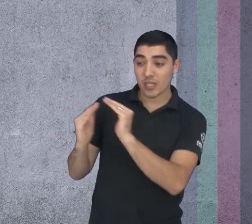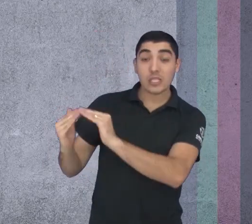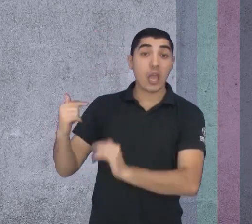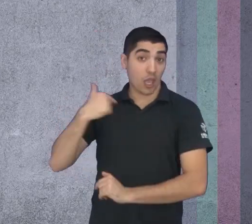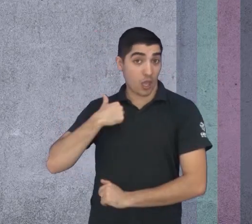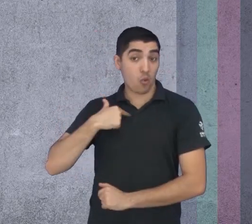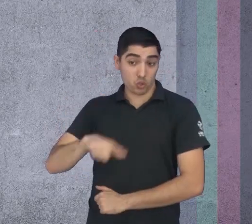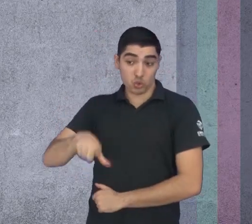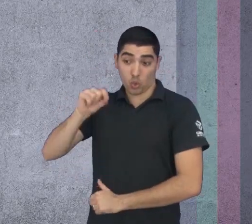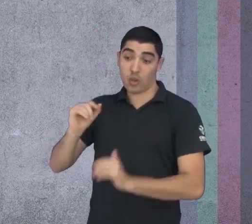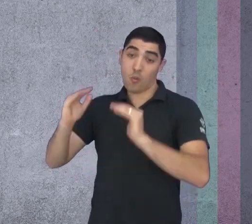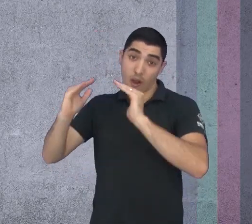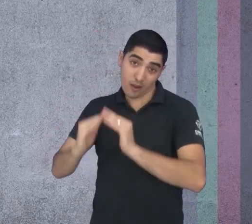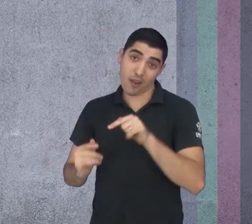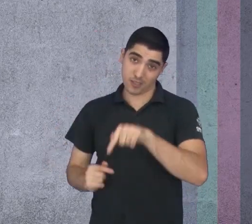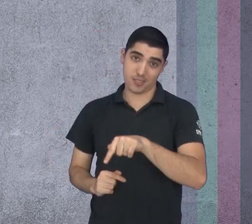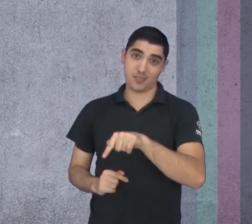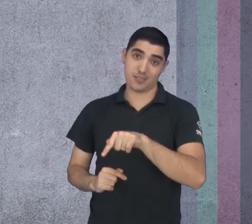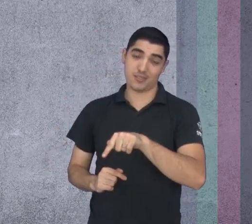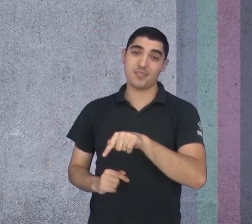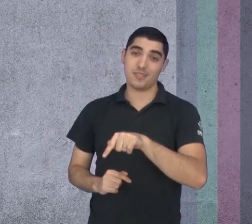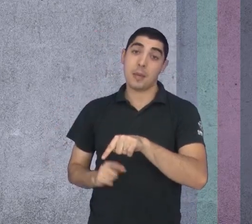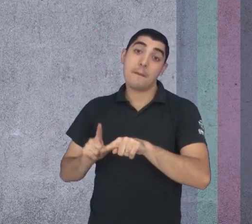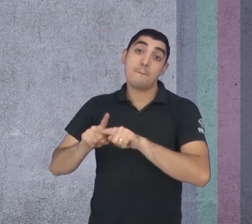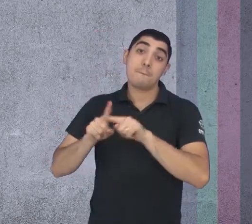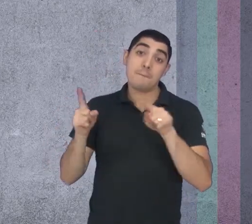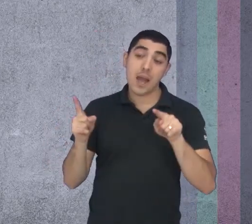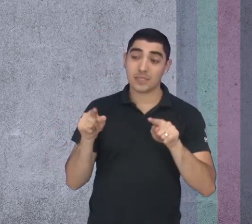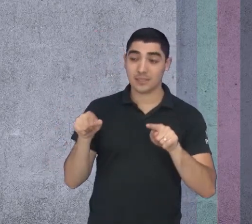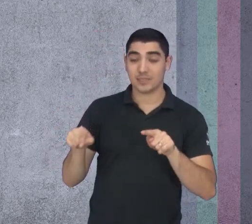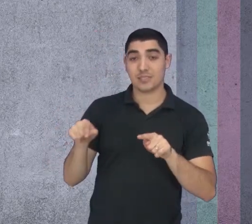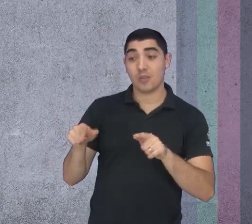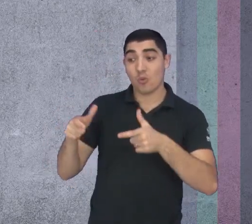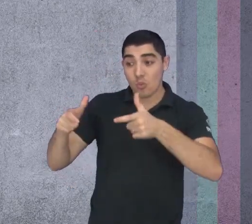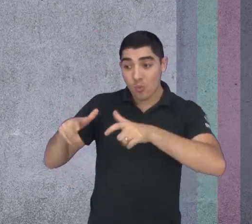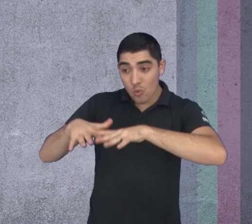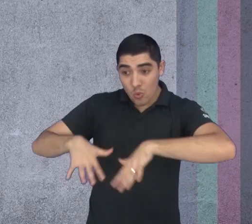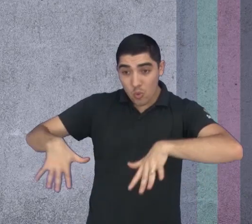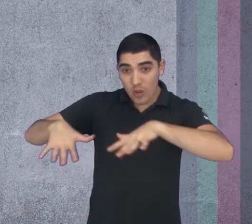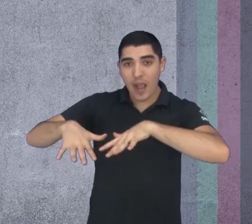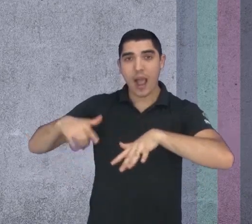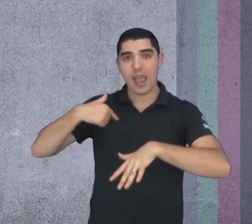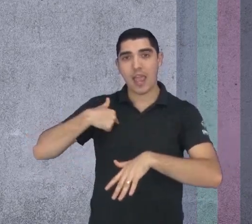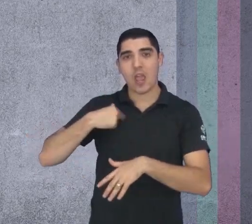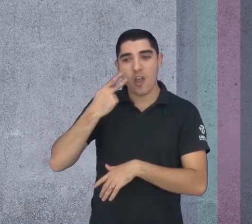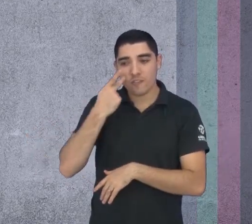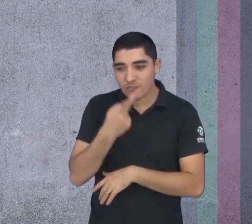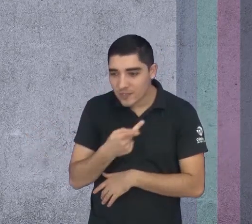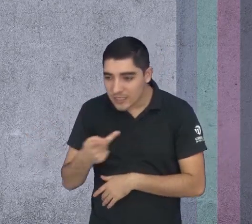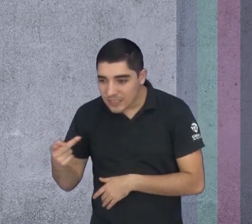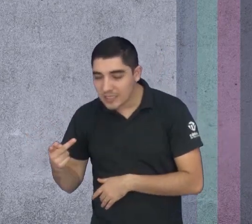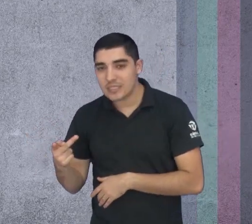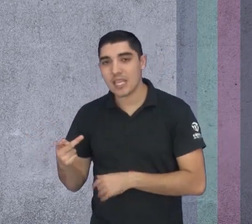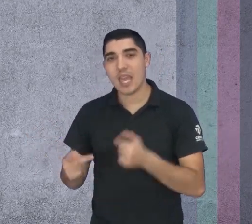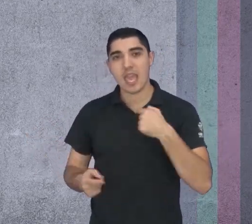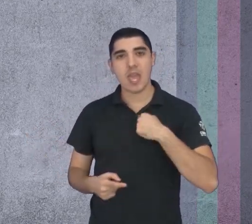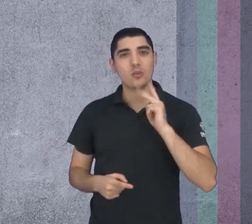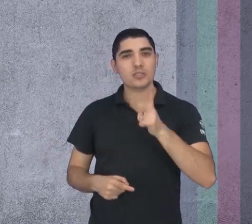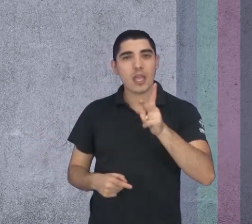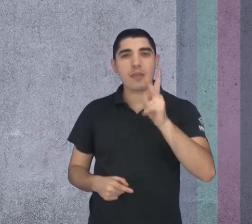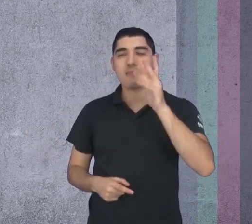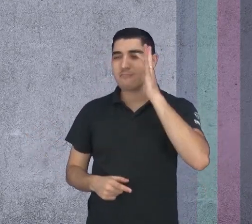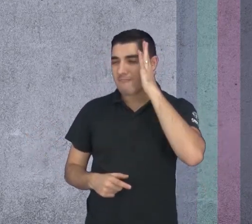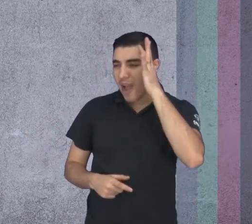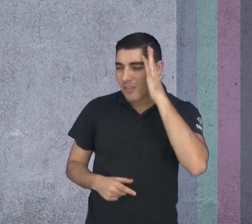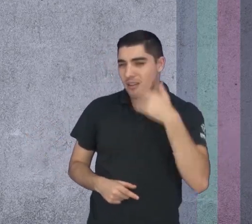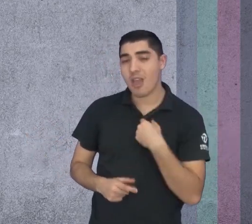repente escolhi o condomínio, né? Mas escolher um lugar que eu visito, ou um lugar que eu imagino, ou um lugar que eu vou de